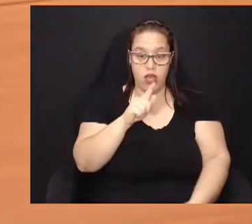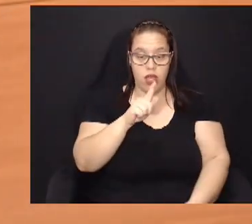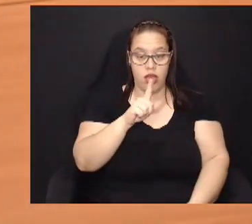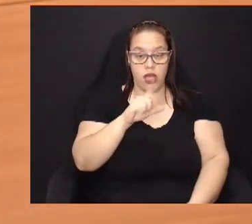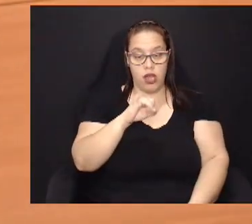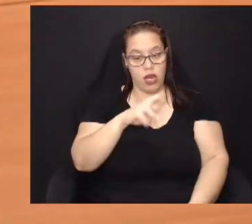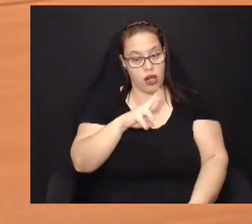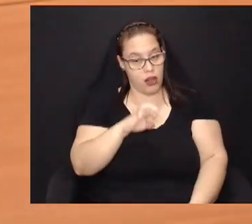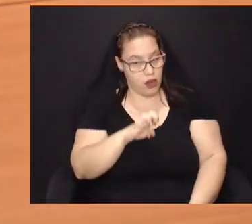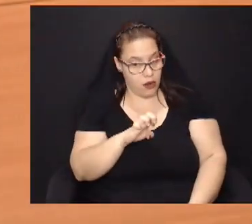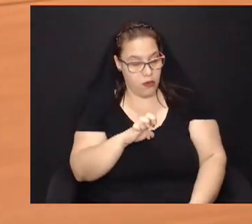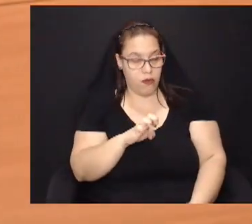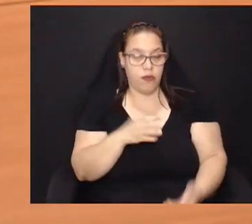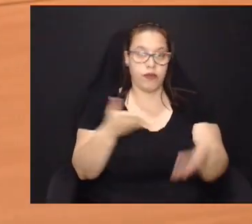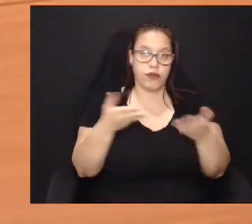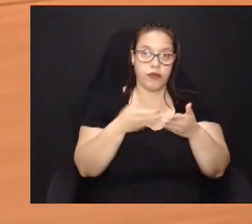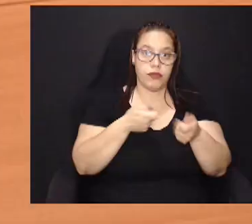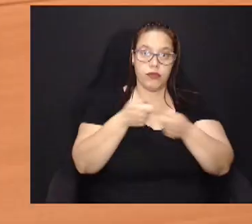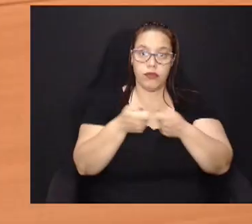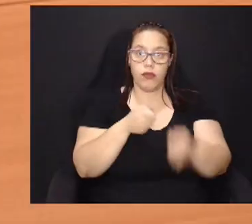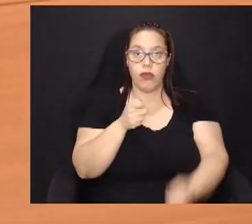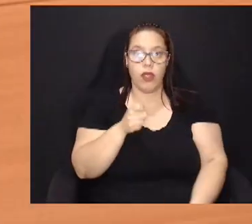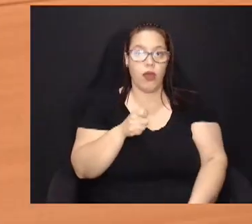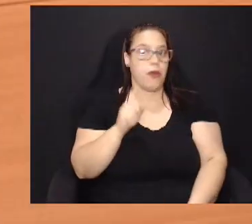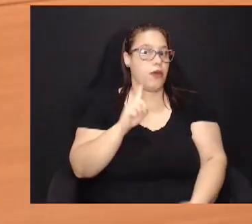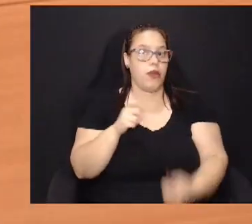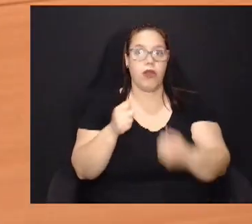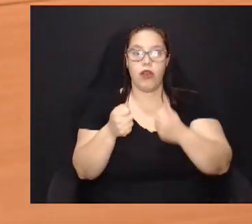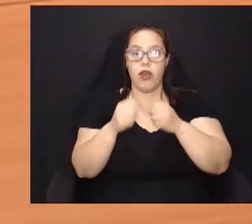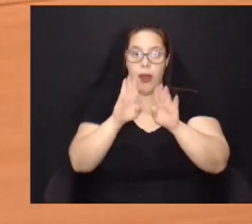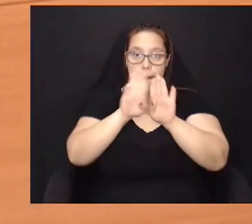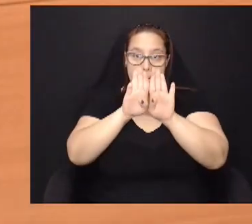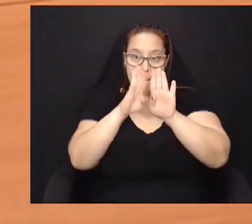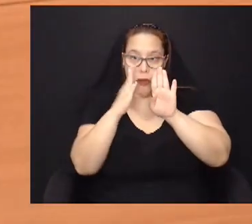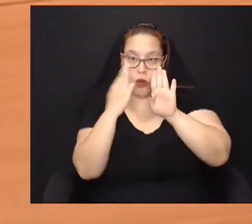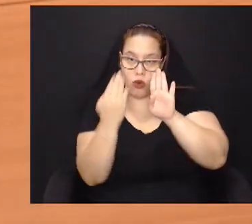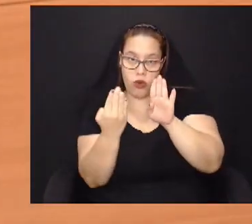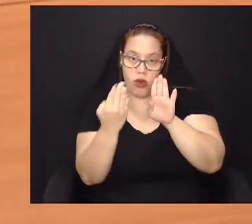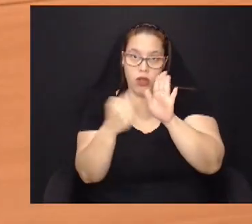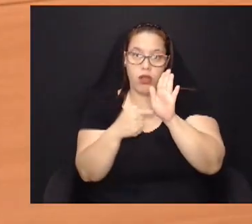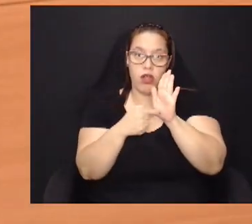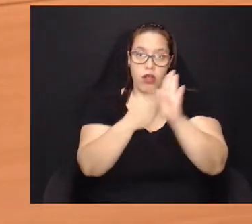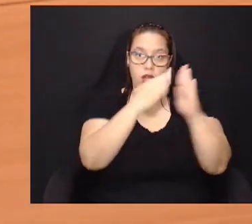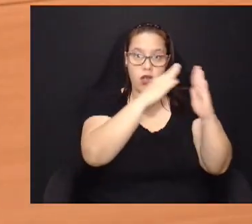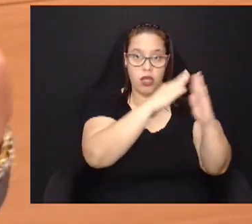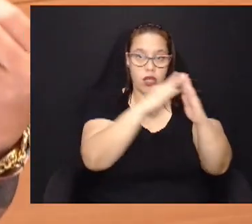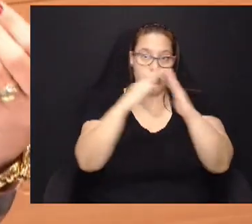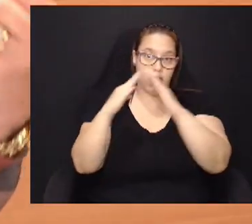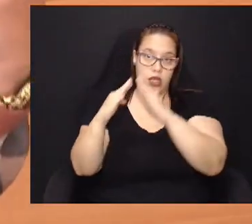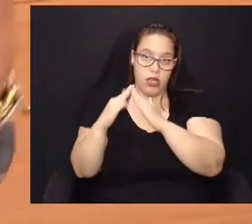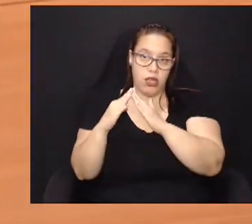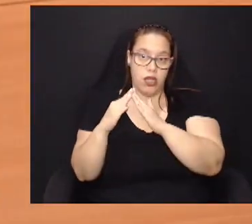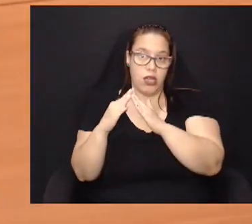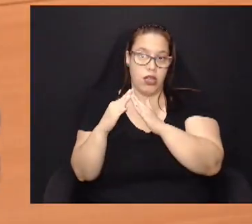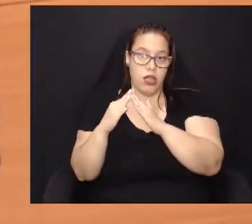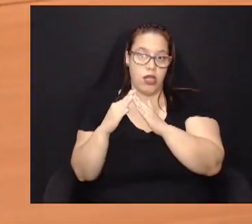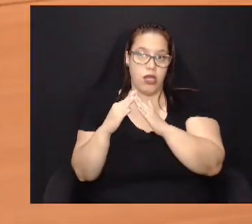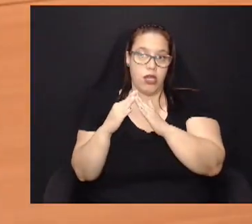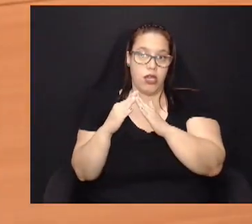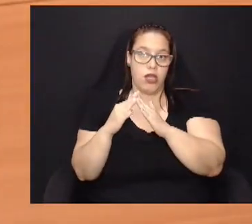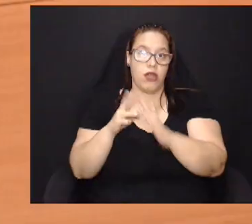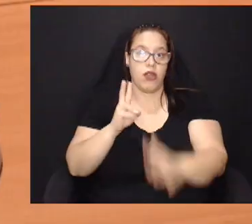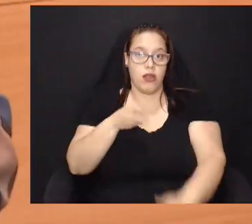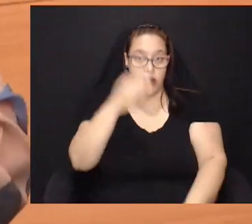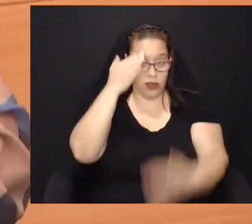decibelímetro, e hoje as medições não é feita na porta do estabelecimento, e sim na primeira casa habitada. Então, isso é uma construção constante.